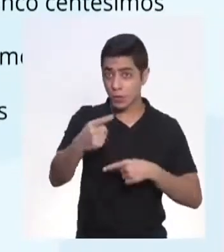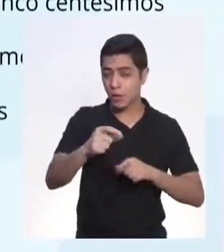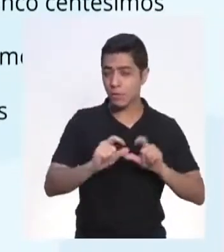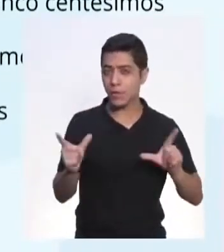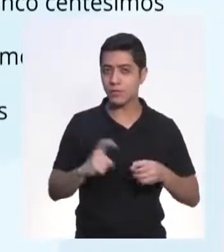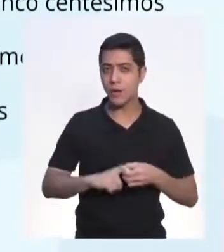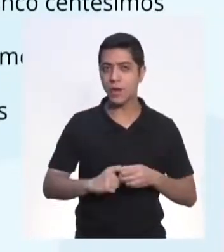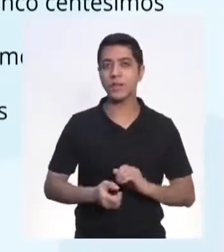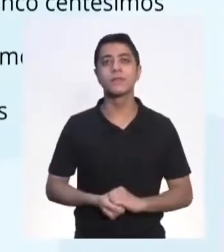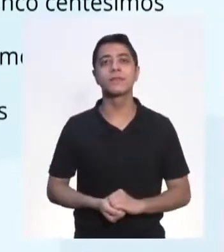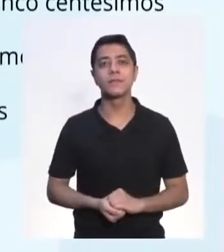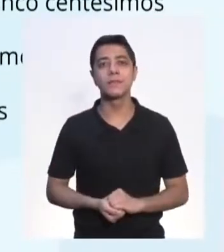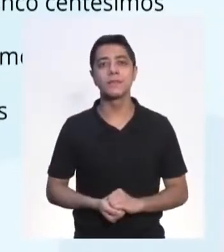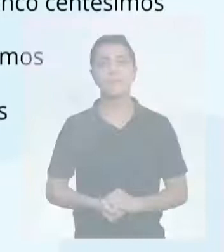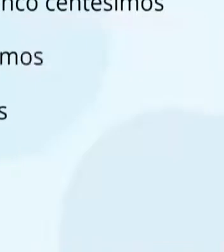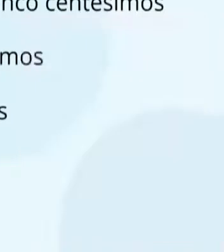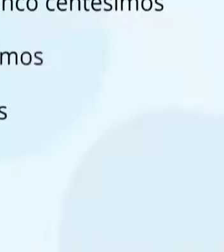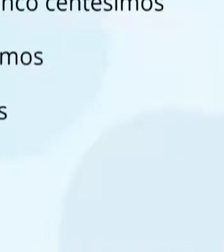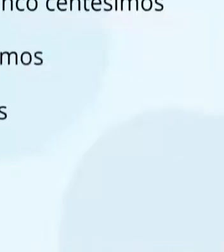minutos.